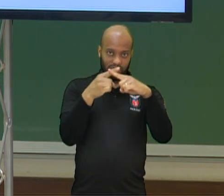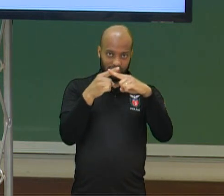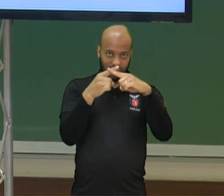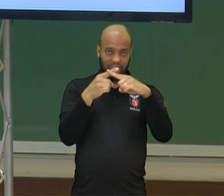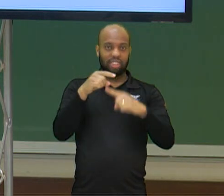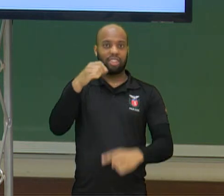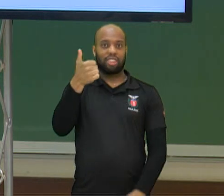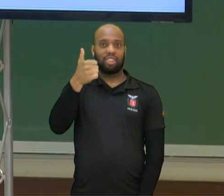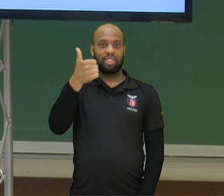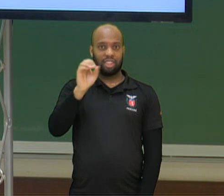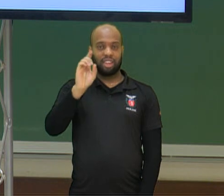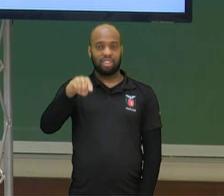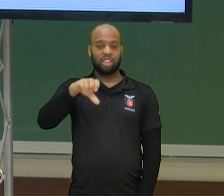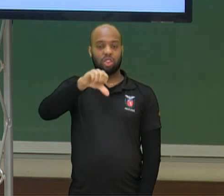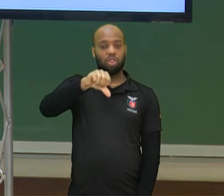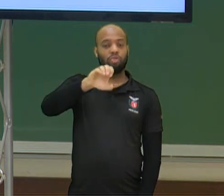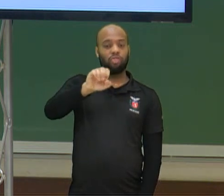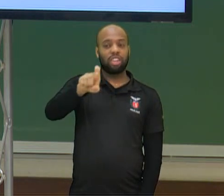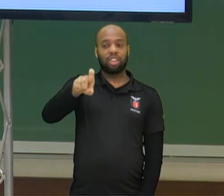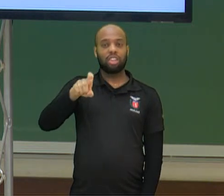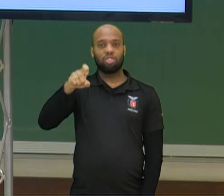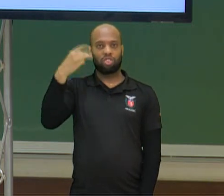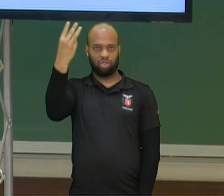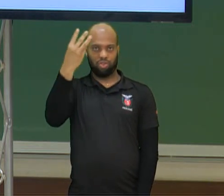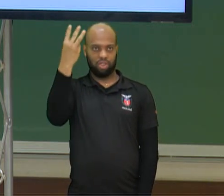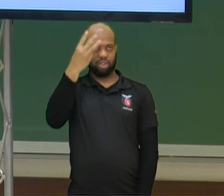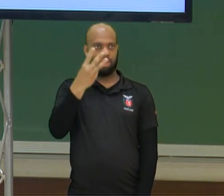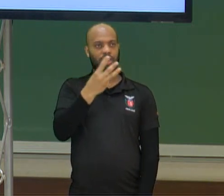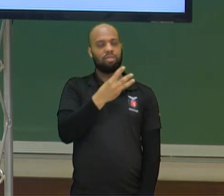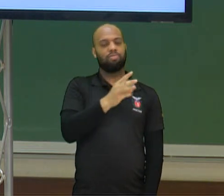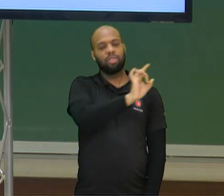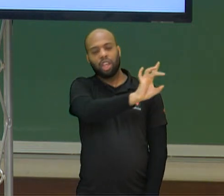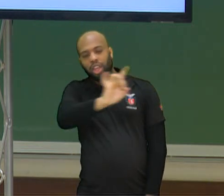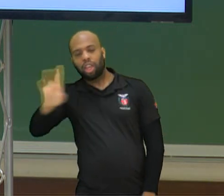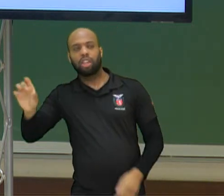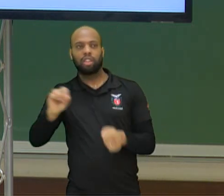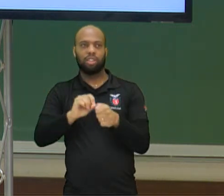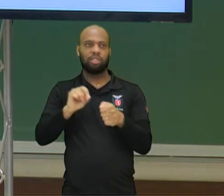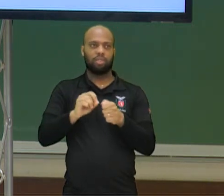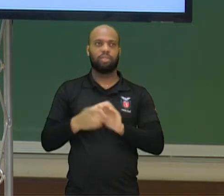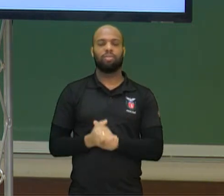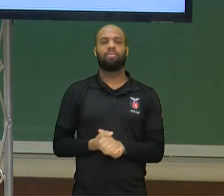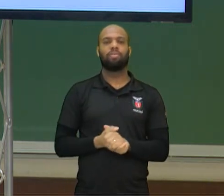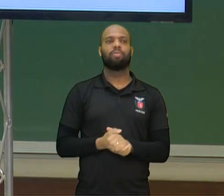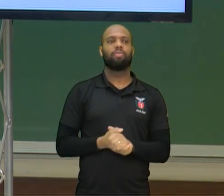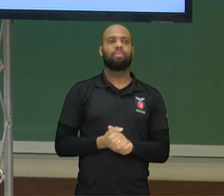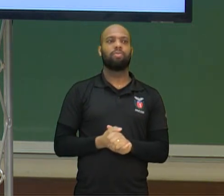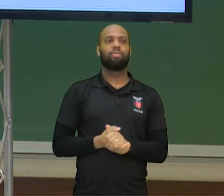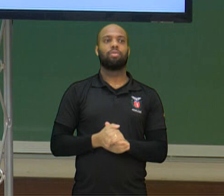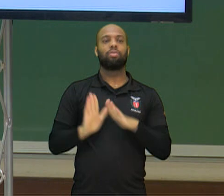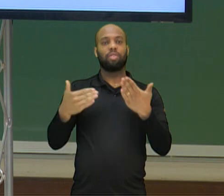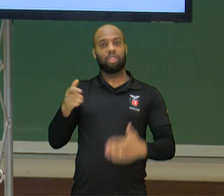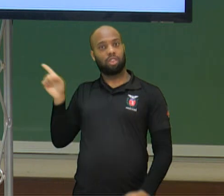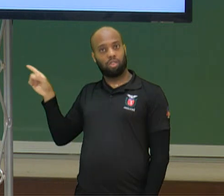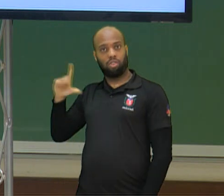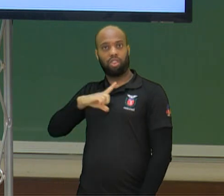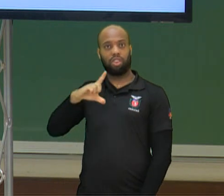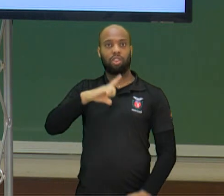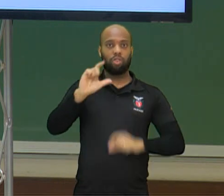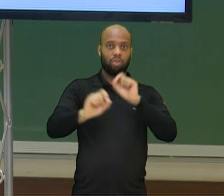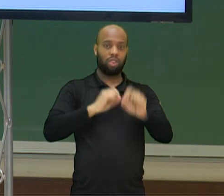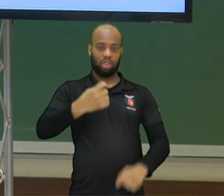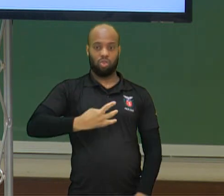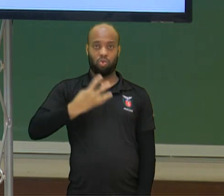90. 90x ao cubo. E assim por diante. Então, aqui, no nosso quarto termo,